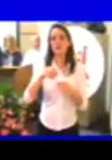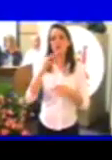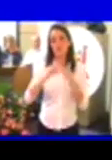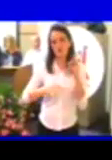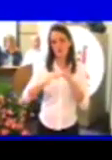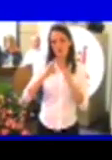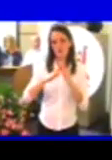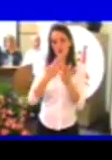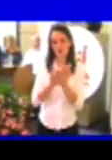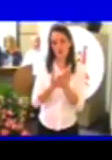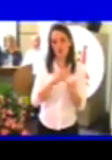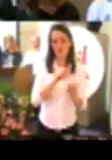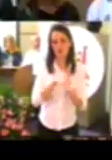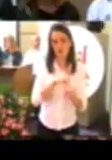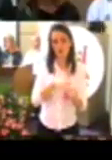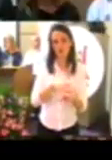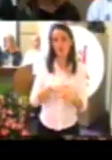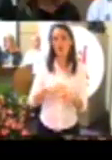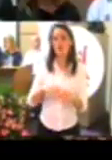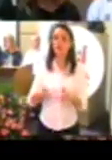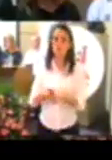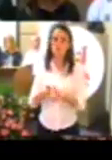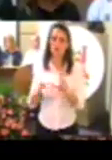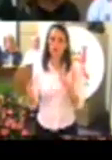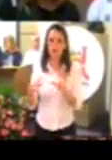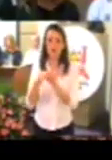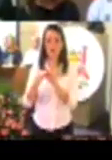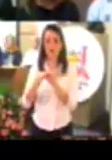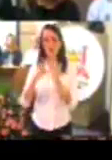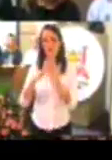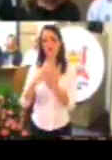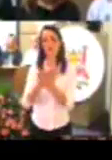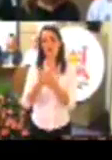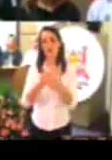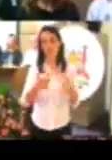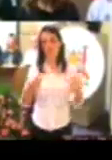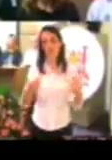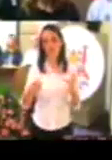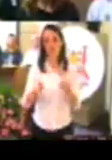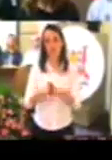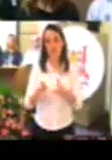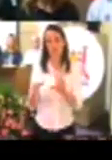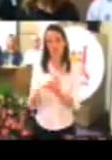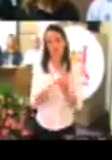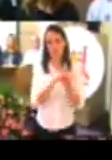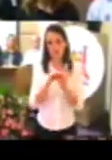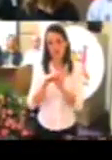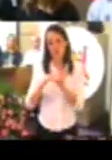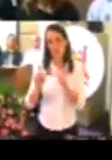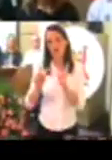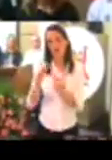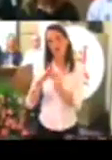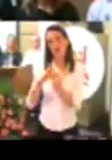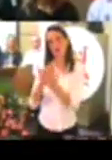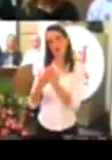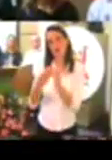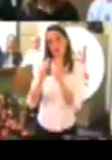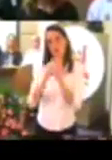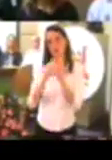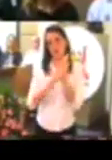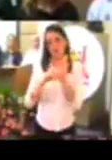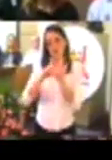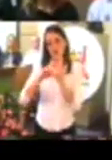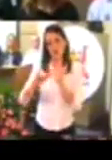Tribunal a parceria, como temos com outras escolas, a parceria com a Escola do Legislativo